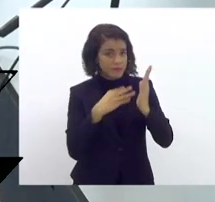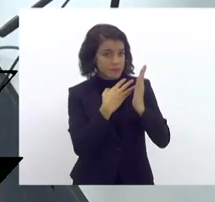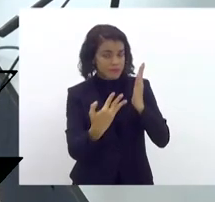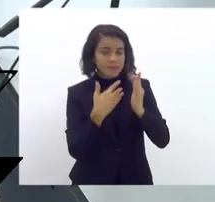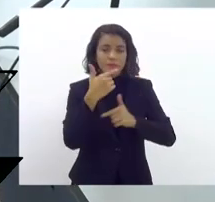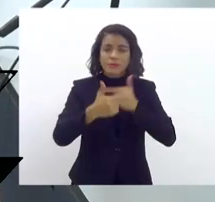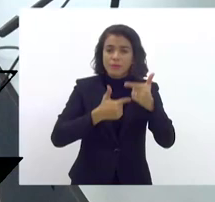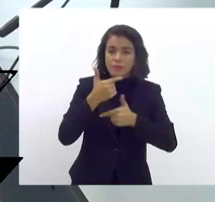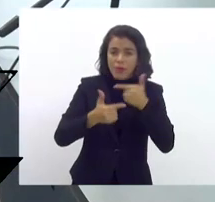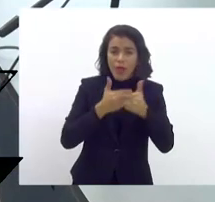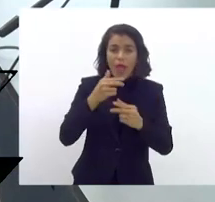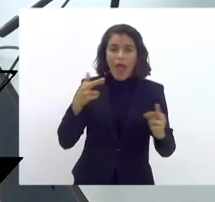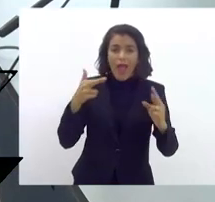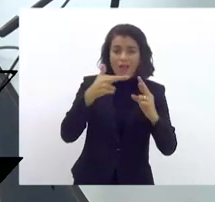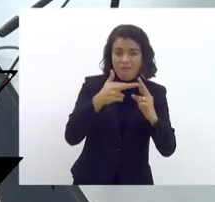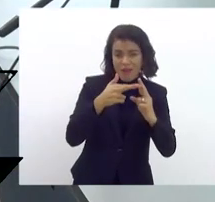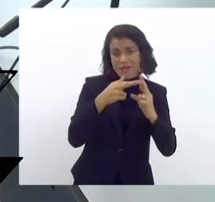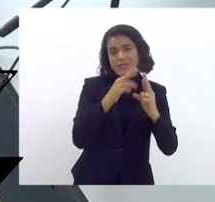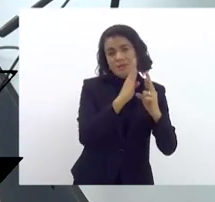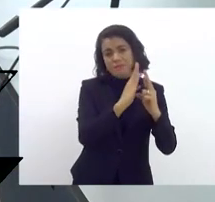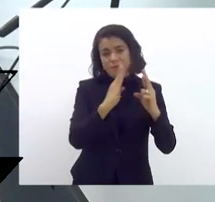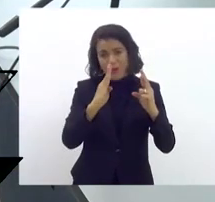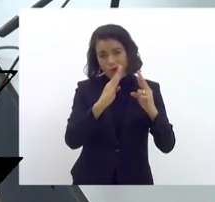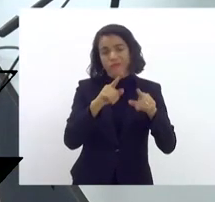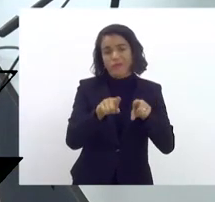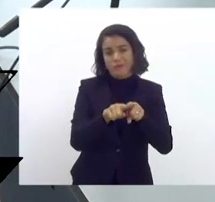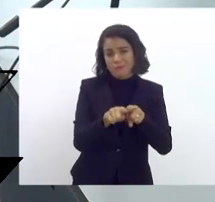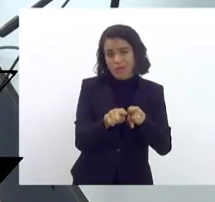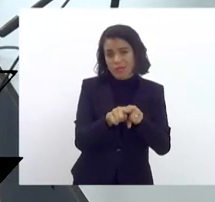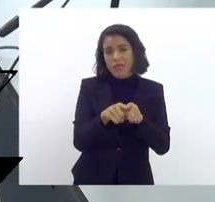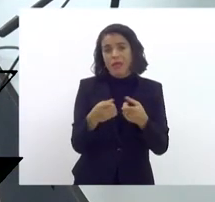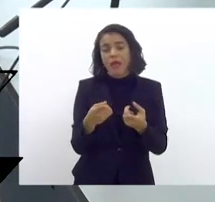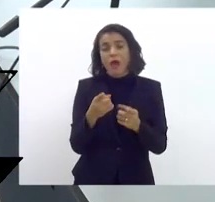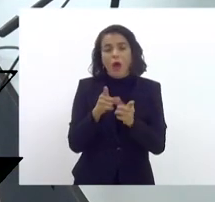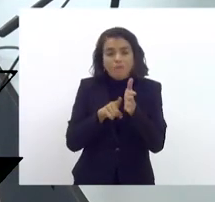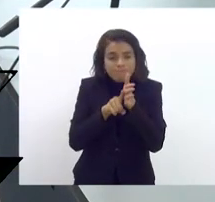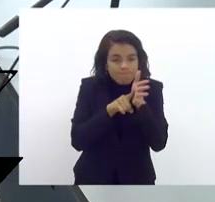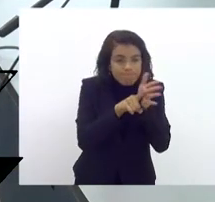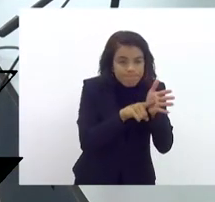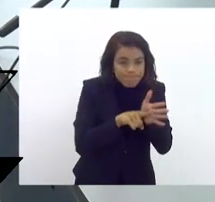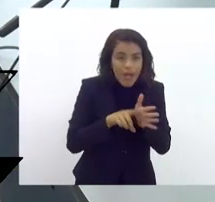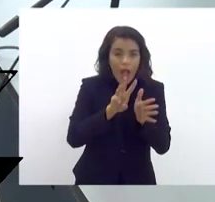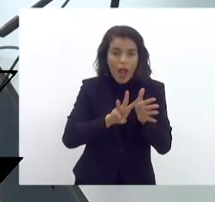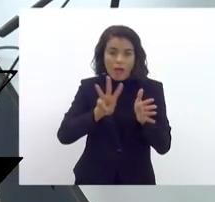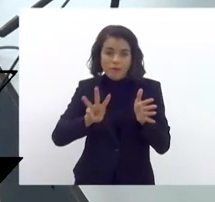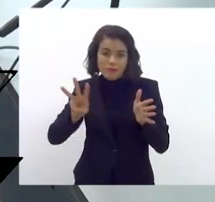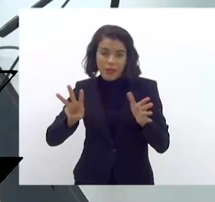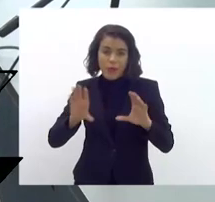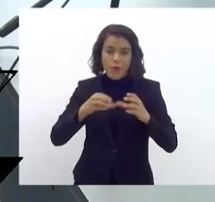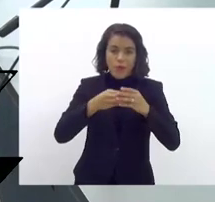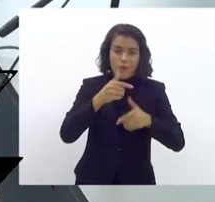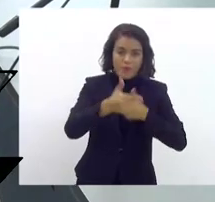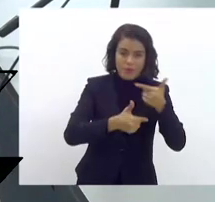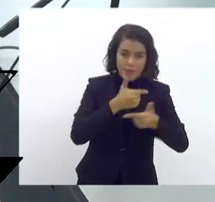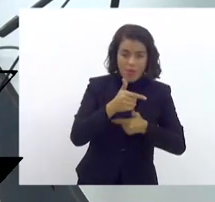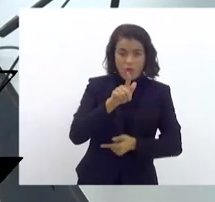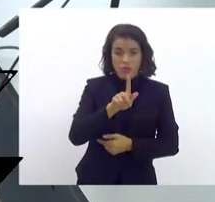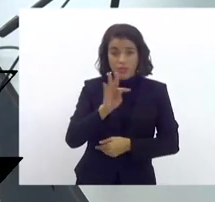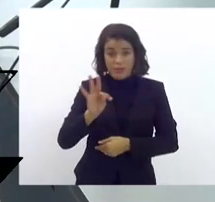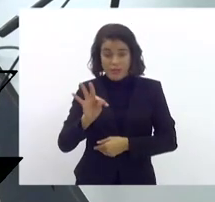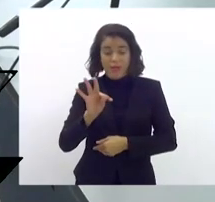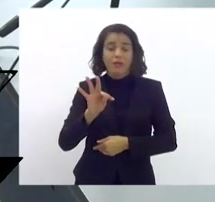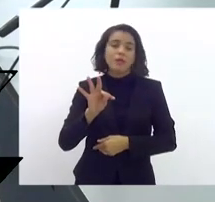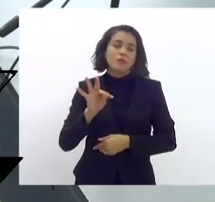as referências bibliográficas Né desde a consulta ao site do grupo de trabalho do Conselho Nacional